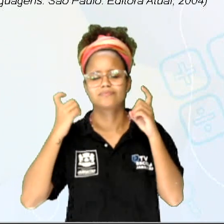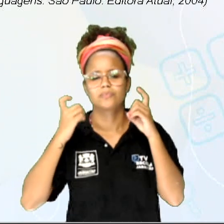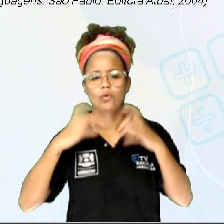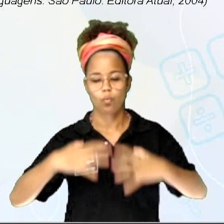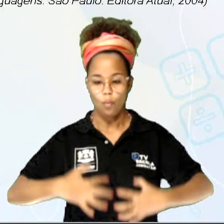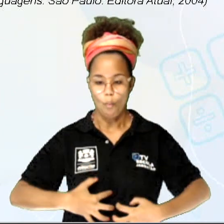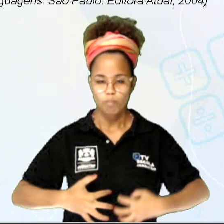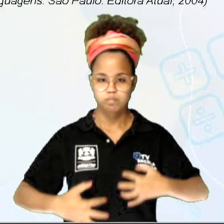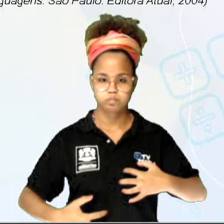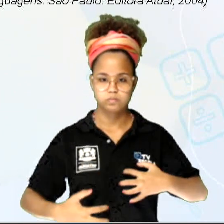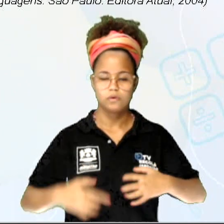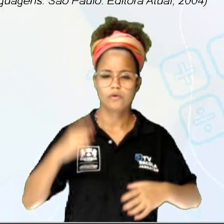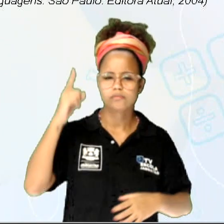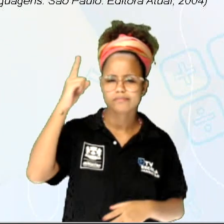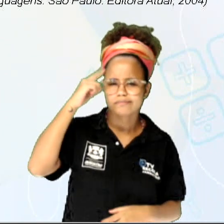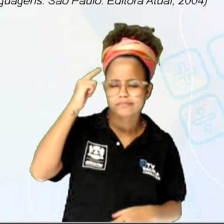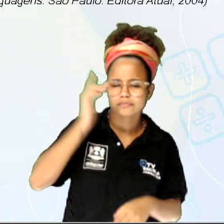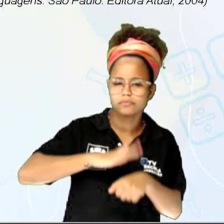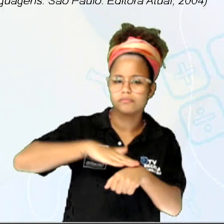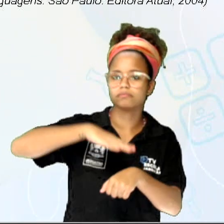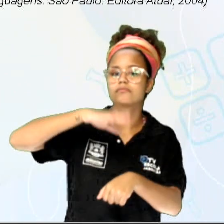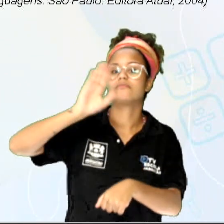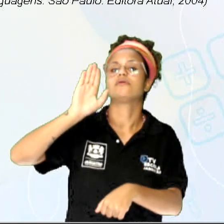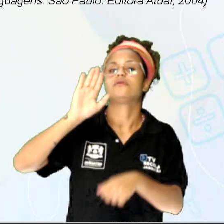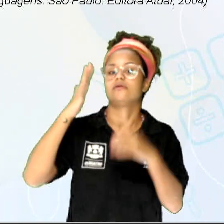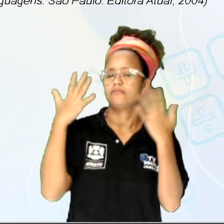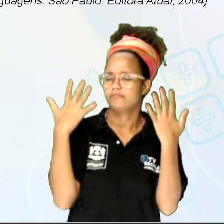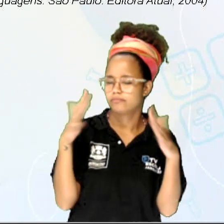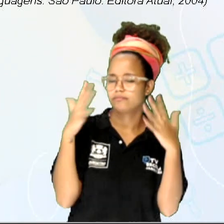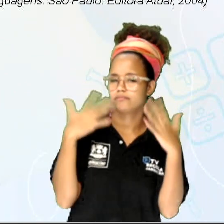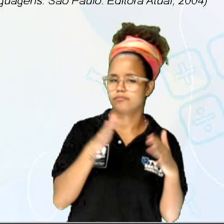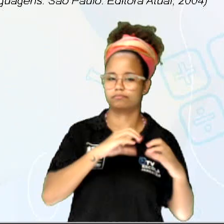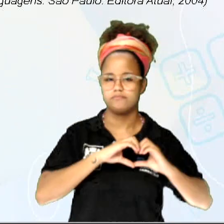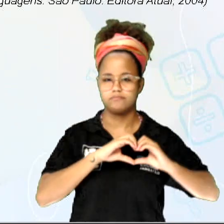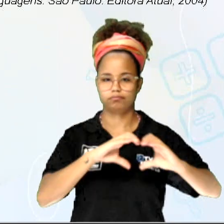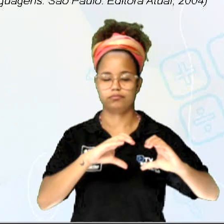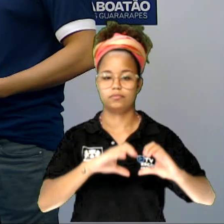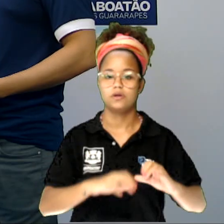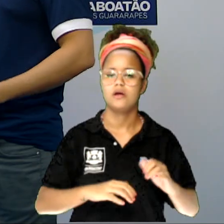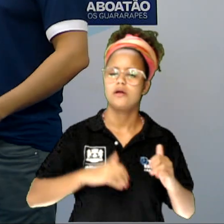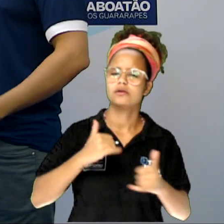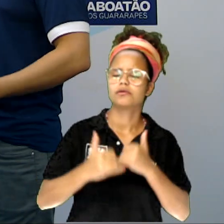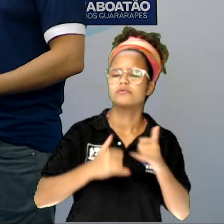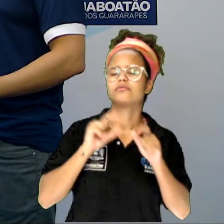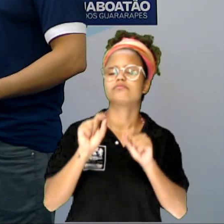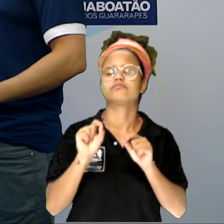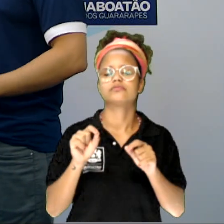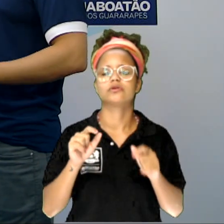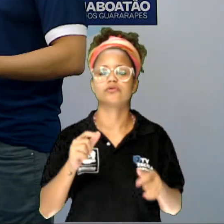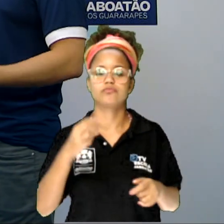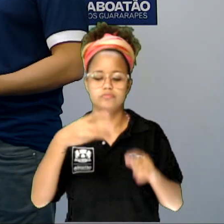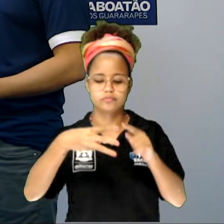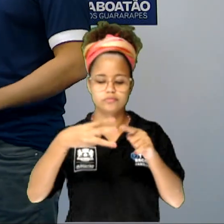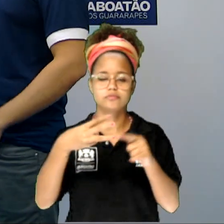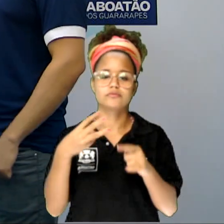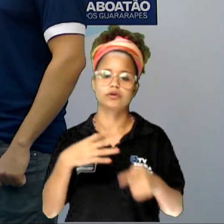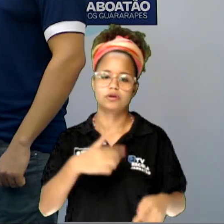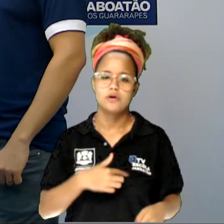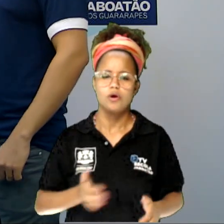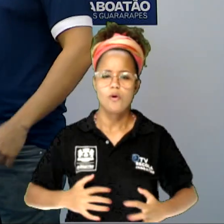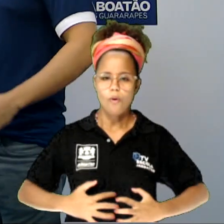pulmões, um cérebro a mais e parabéns de coração. Então ele brinca aí com 3 órgãos. Desses 3 órgãos,